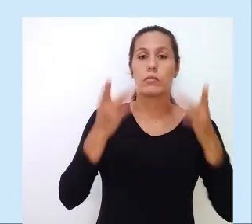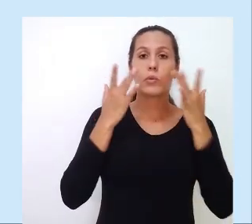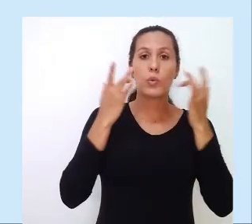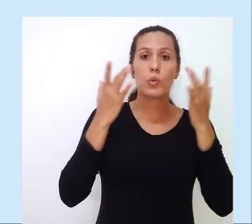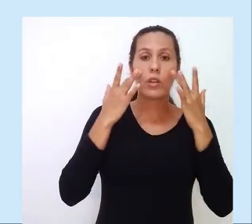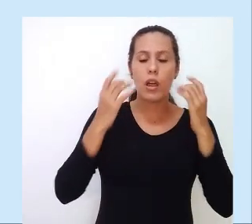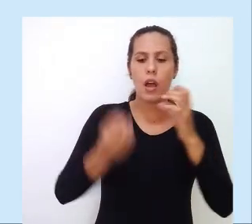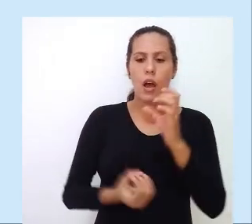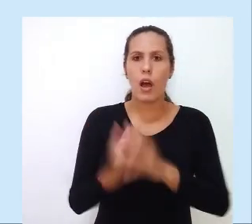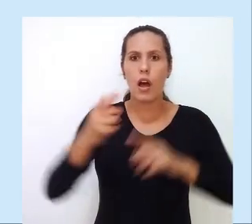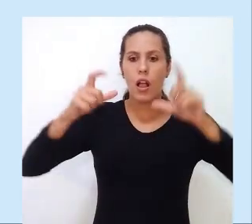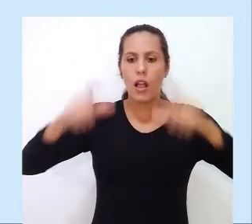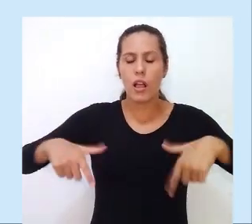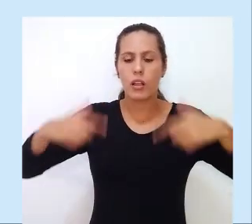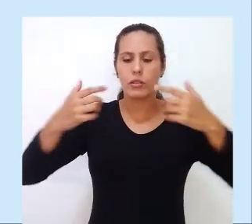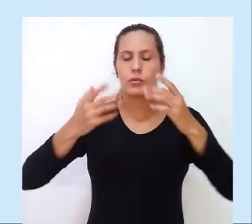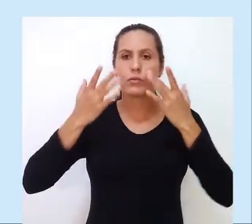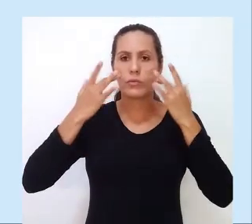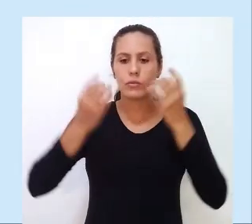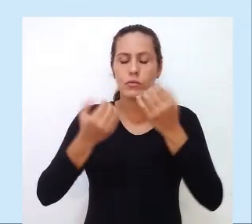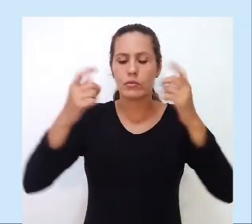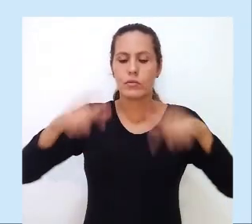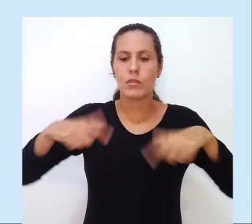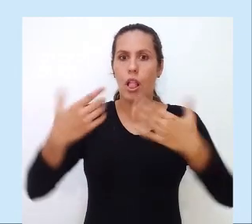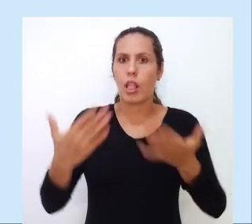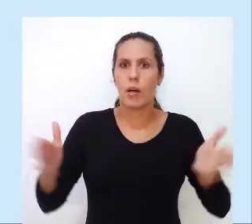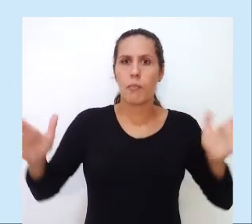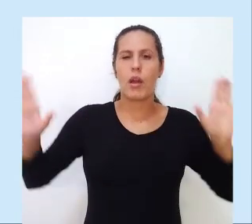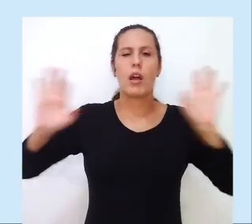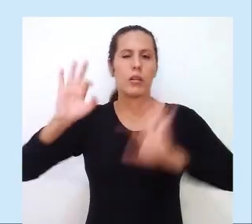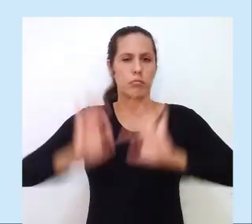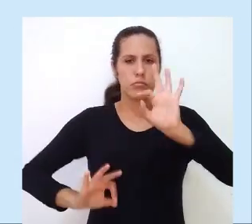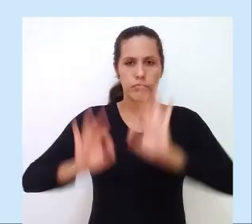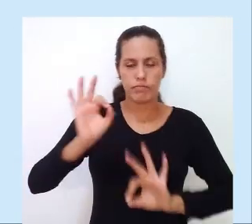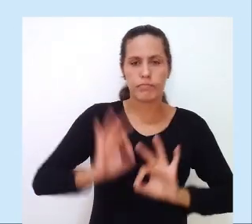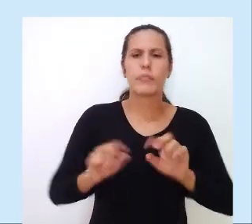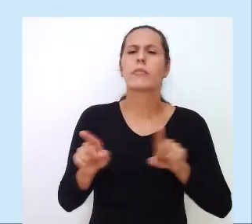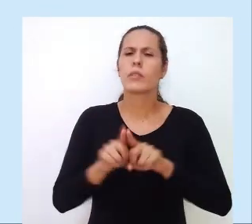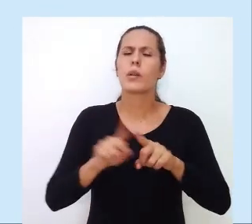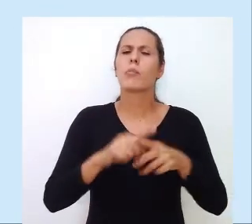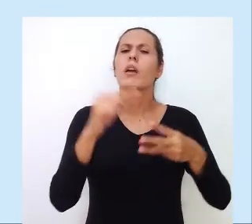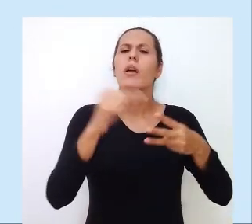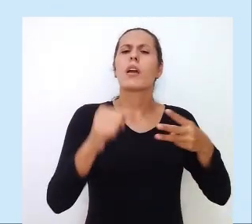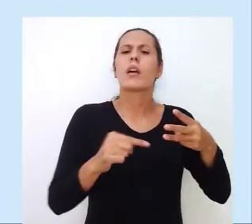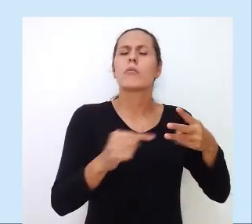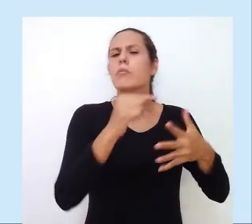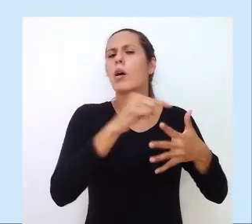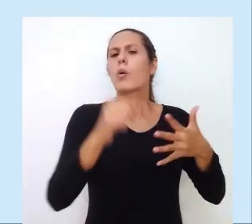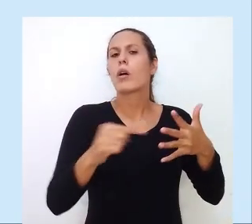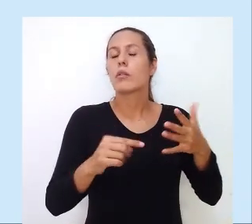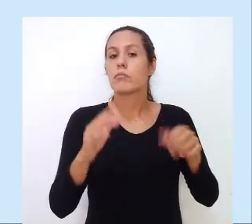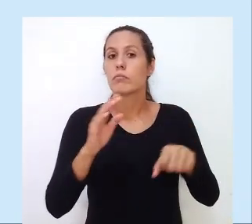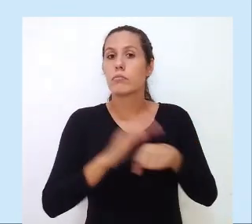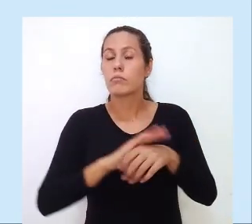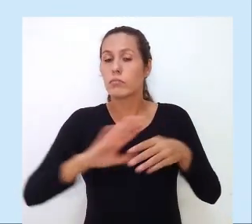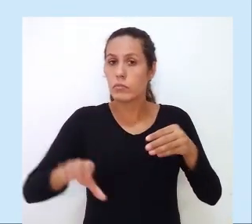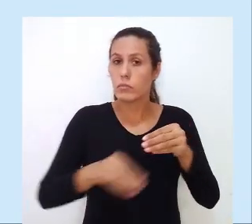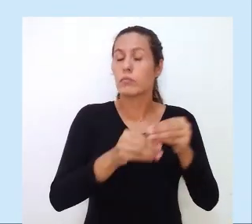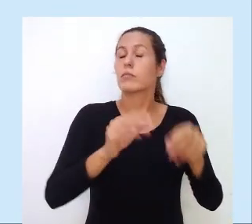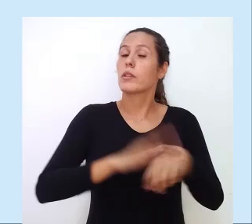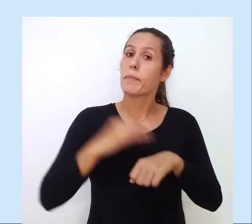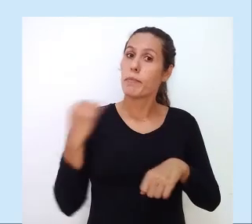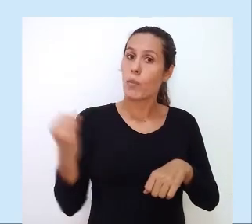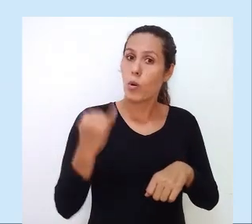construídos a céu aberto, né? Então, depois disso, a gente viu que existem alguns elementos que são super importantes para